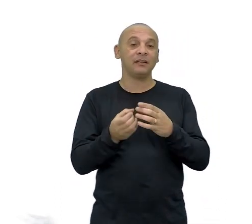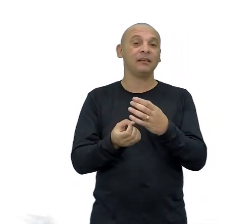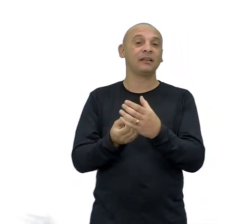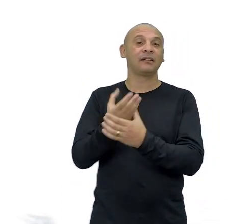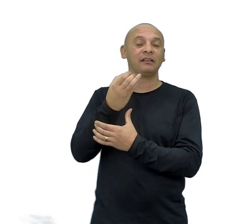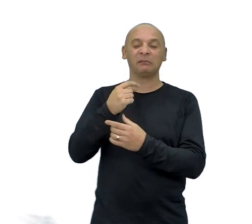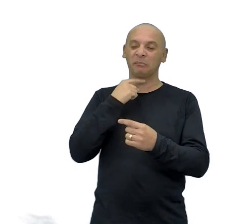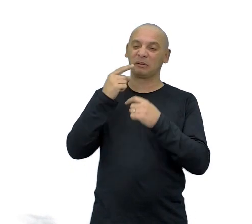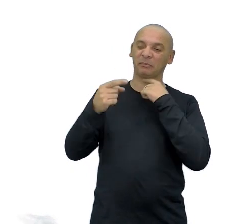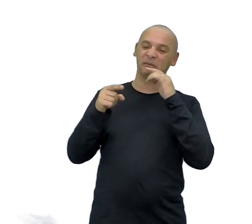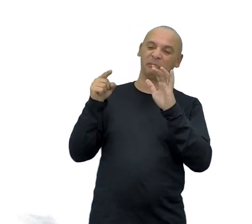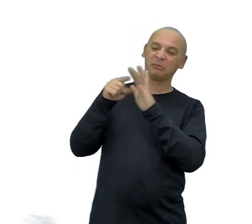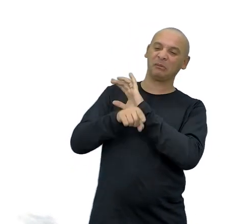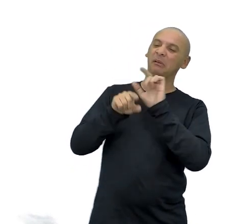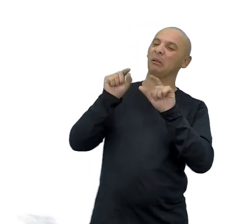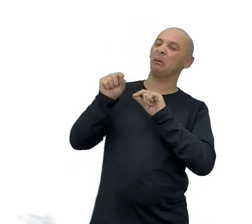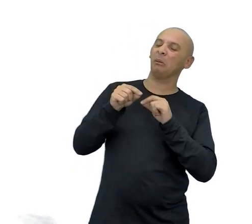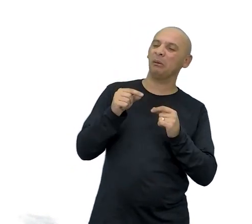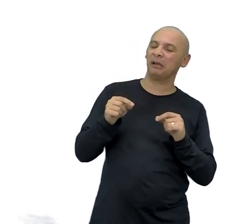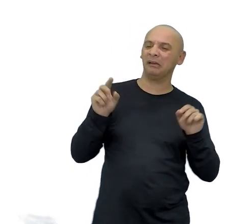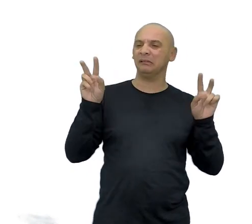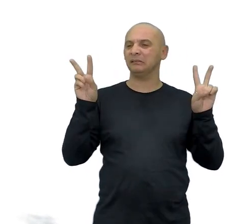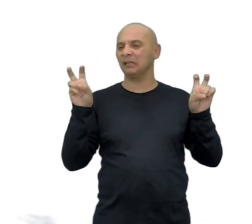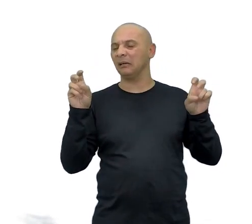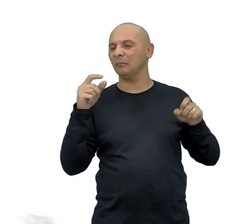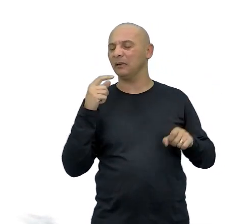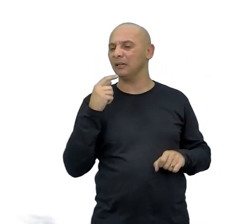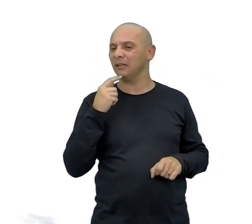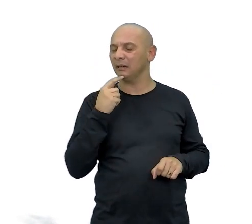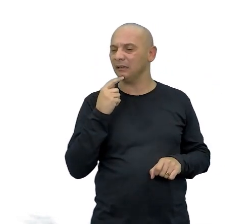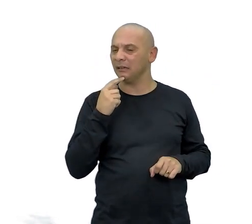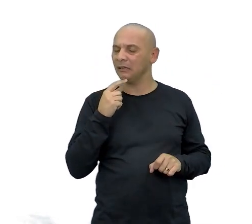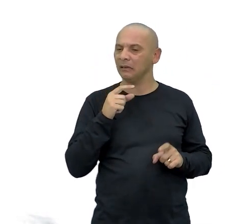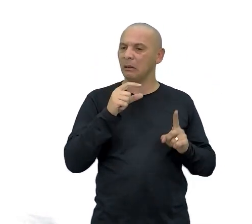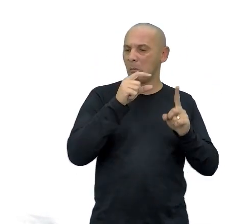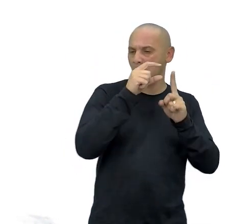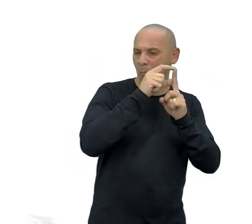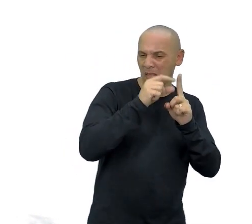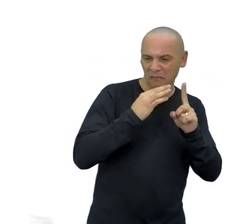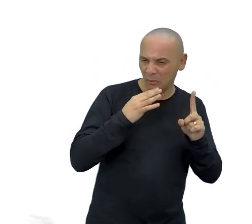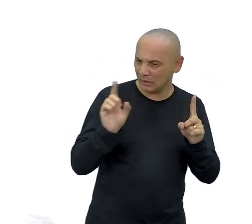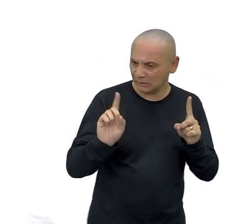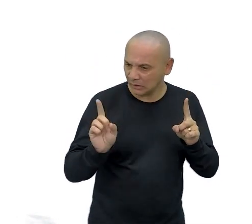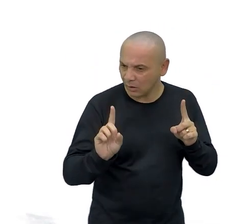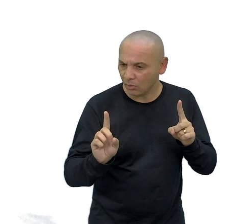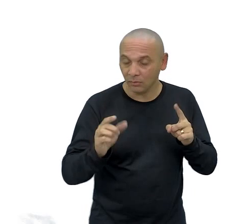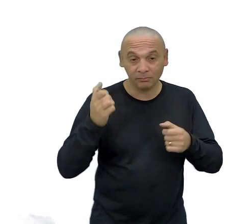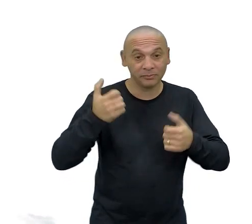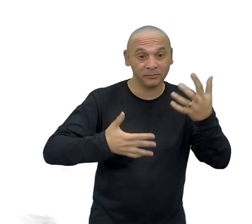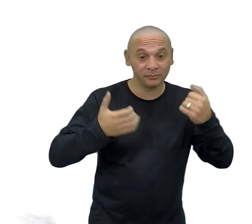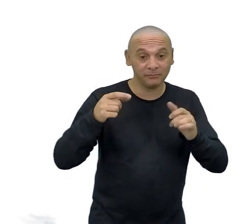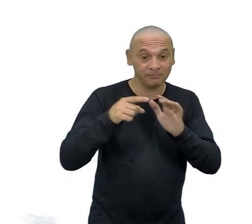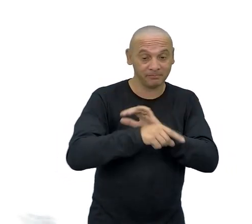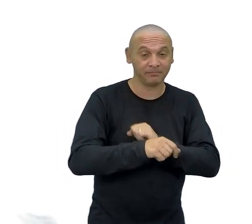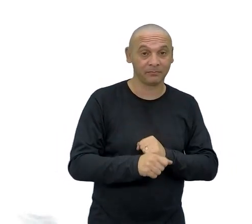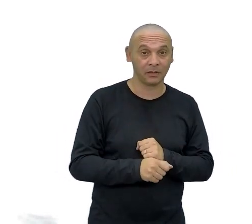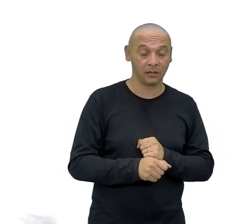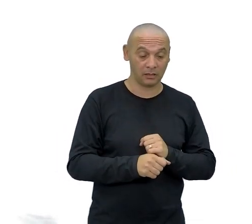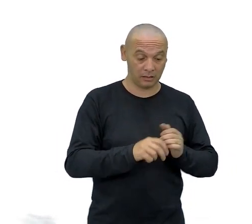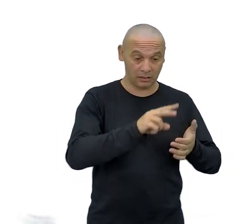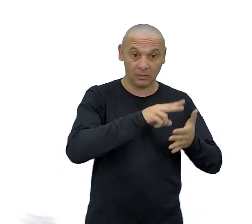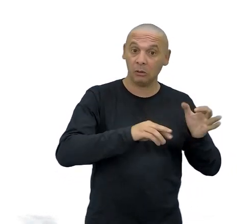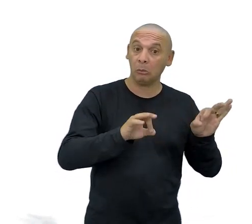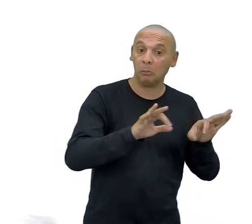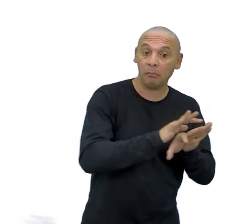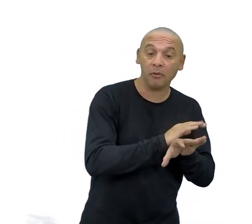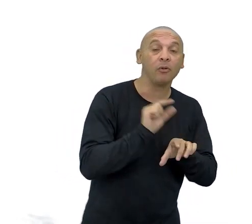de dúvidas em relação ao tema, em relação a palavras desconhecidas. Depois, a elaboração